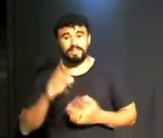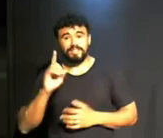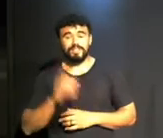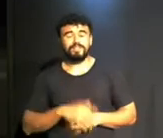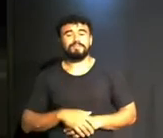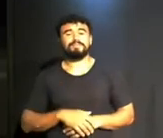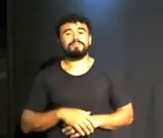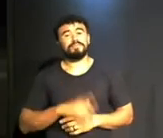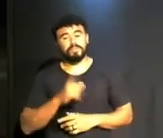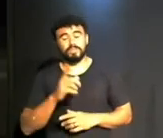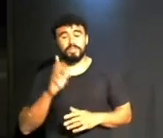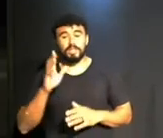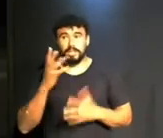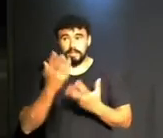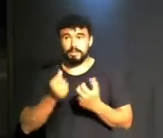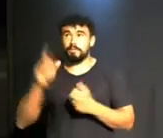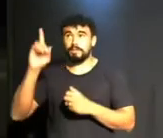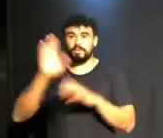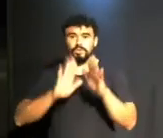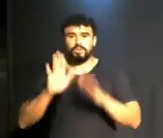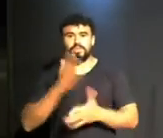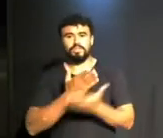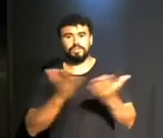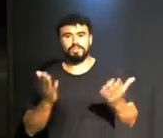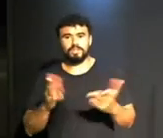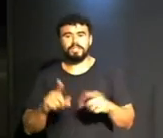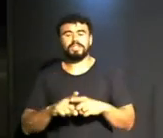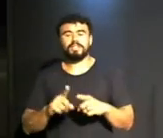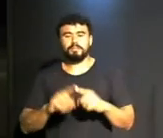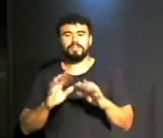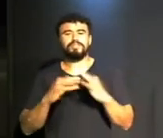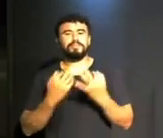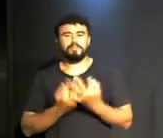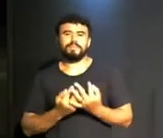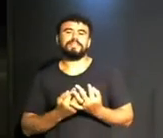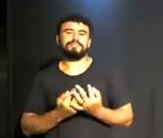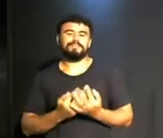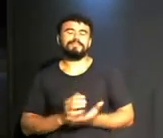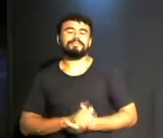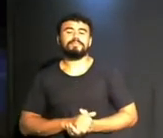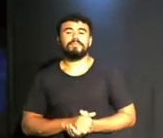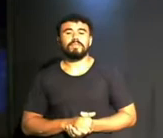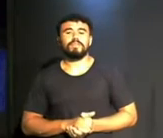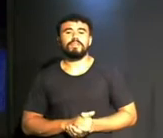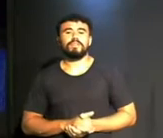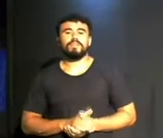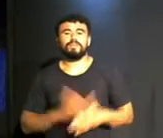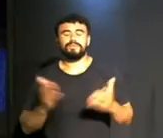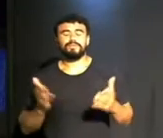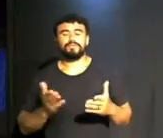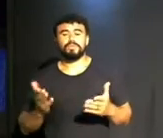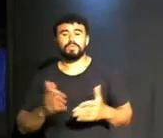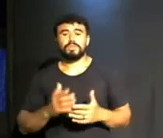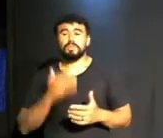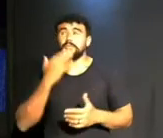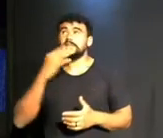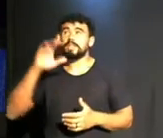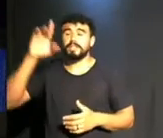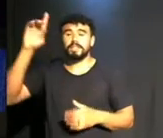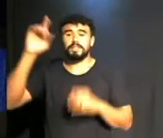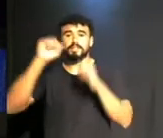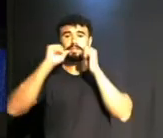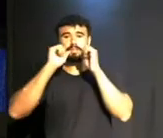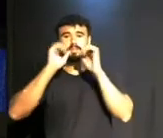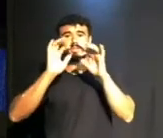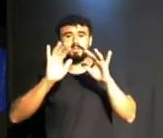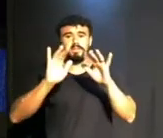Deus receba o cuidado de Deus por meio da sua família espiritual hoje eu quero liberar o cuidado do céu